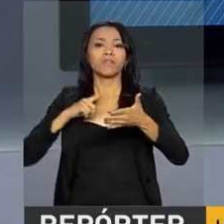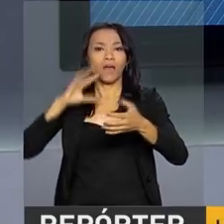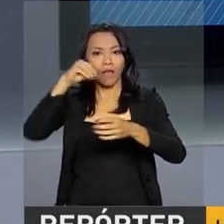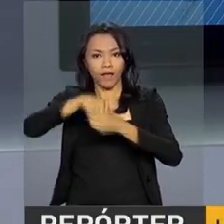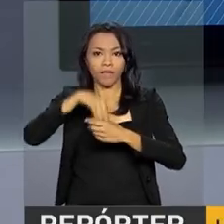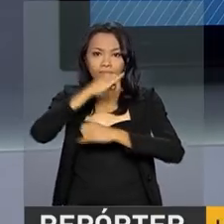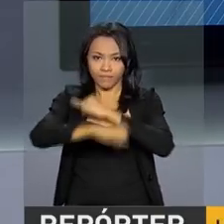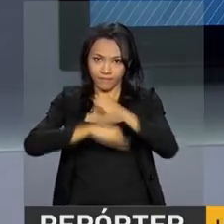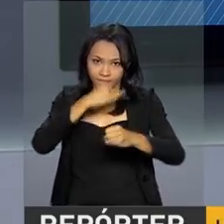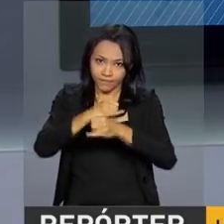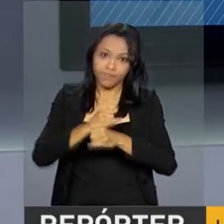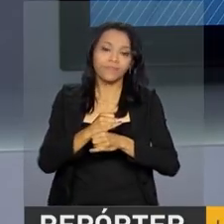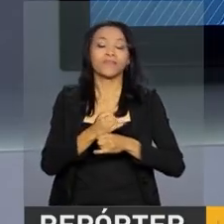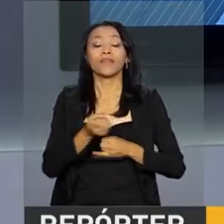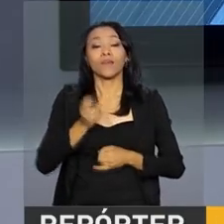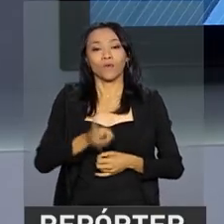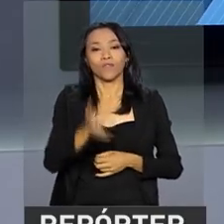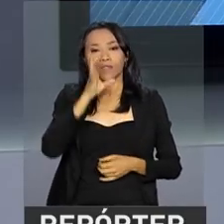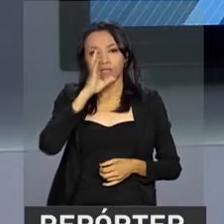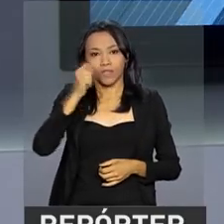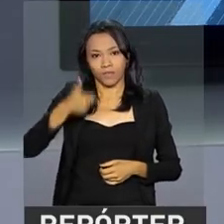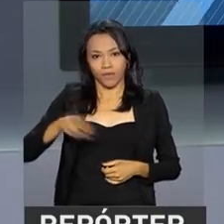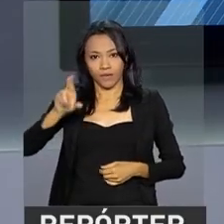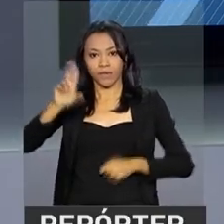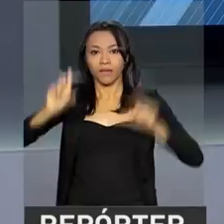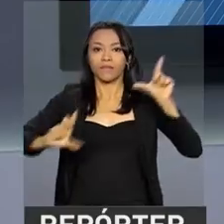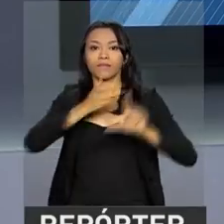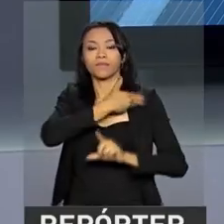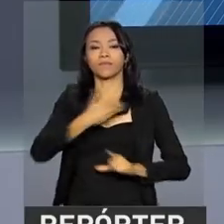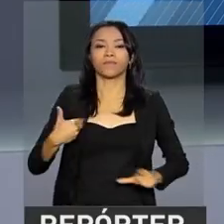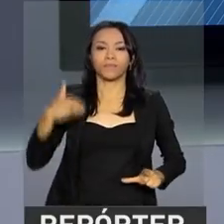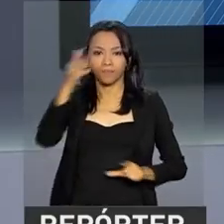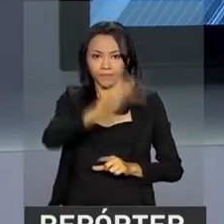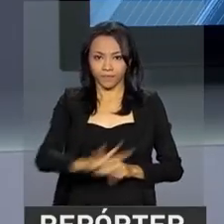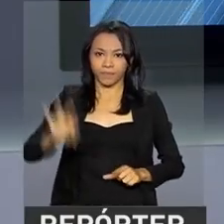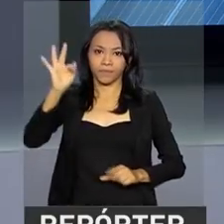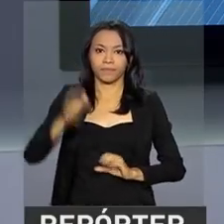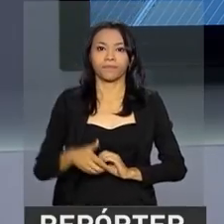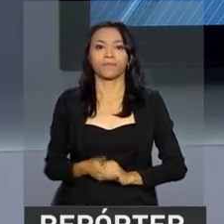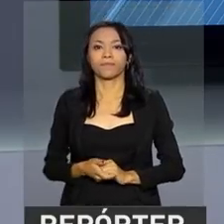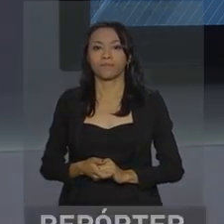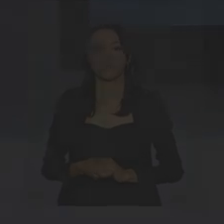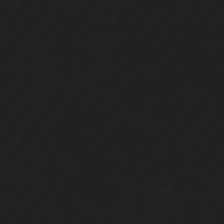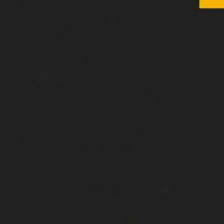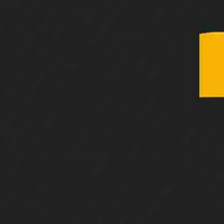página da nbr na internet continue com a gente na nbr a tv do governo federal